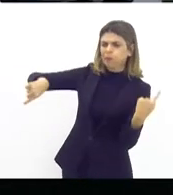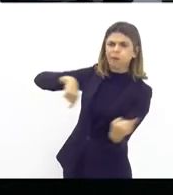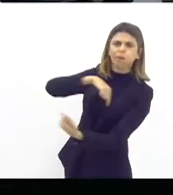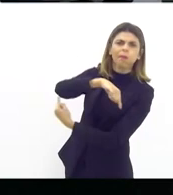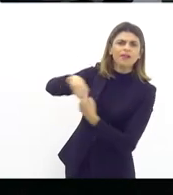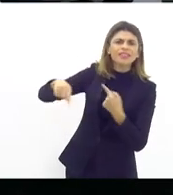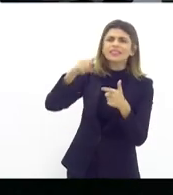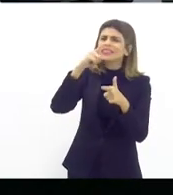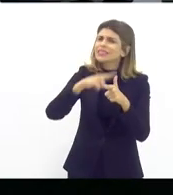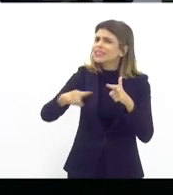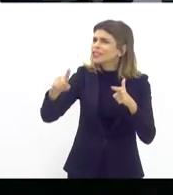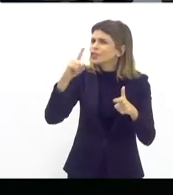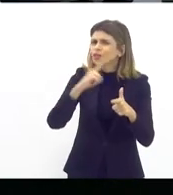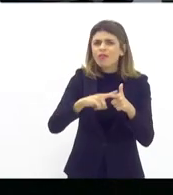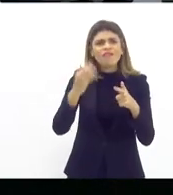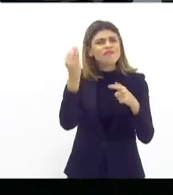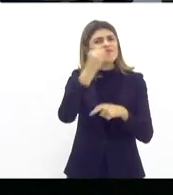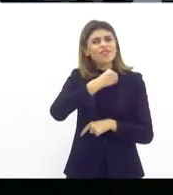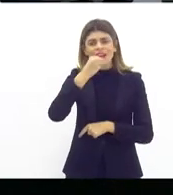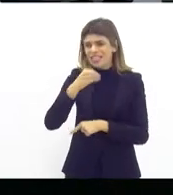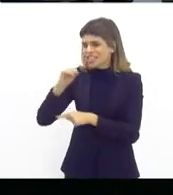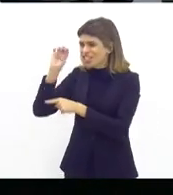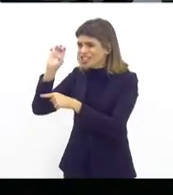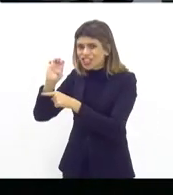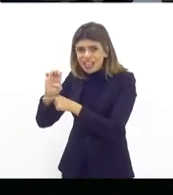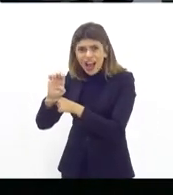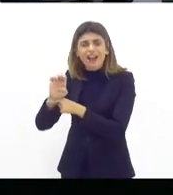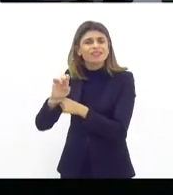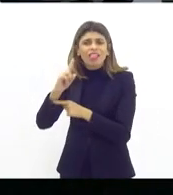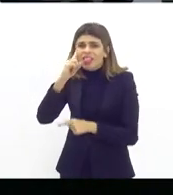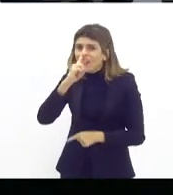É uma situação fratricida entre os Estados,